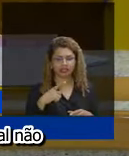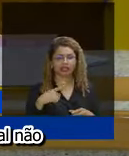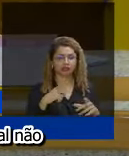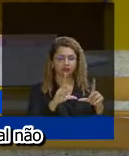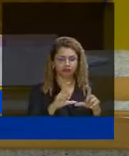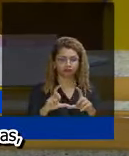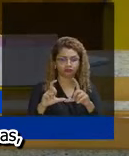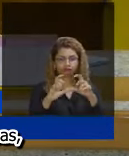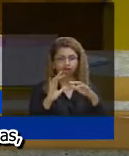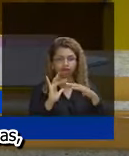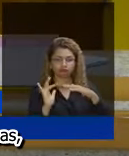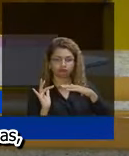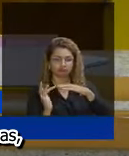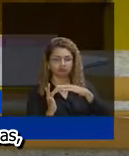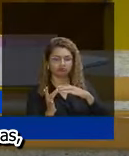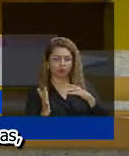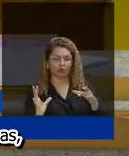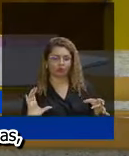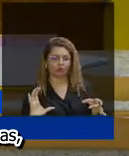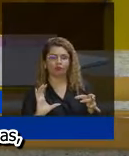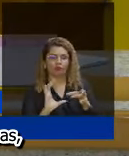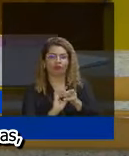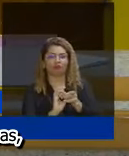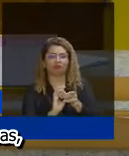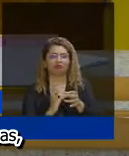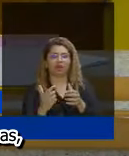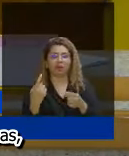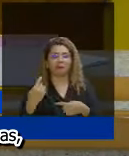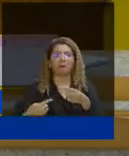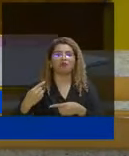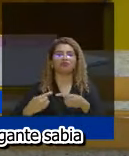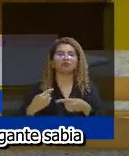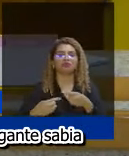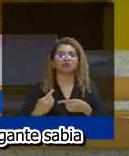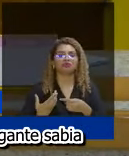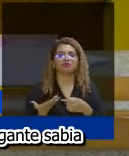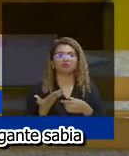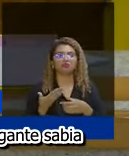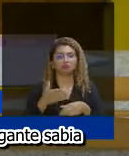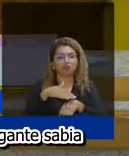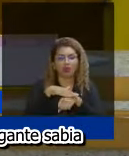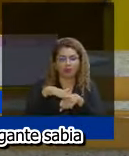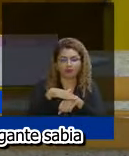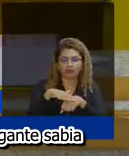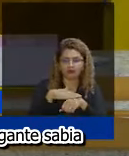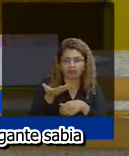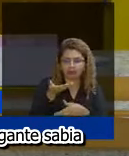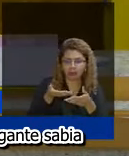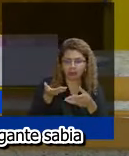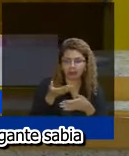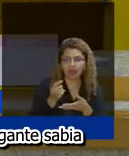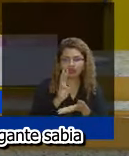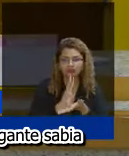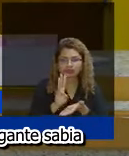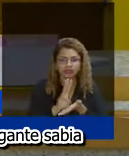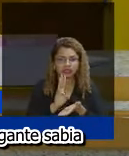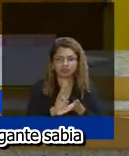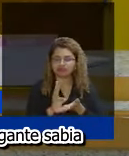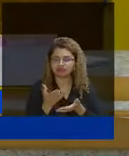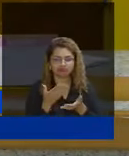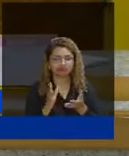social não demonstra vínculo político e que não há conversas, áudios, fotos ou testemunhas que afirmem que a